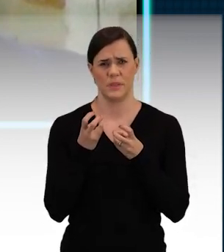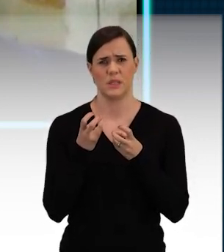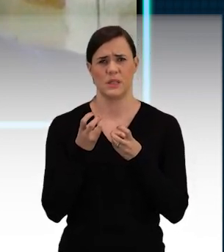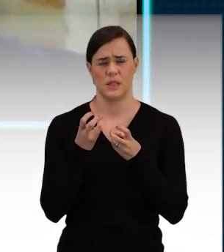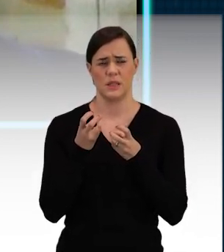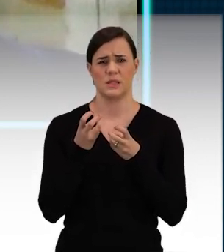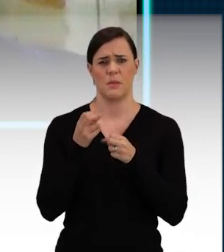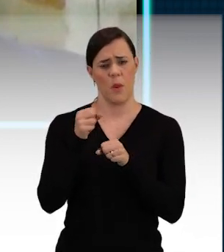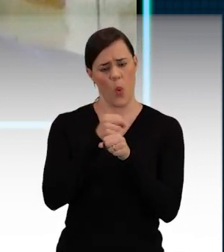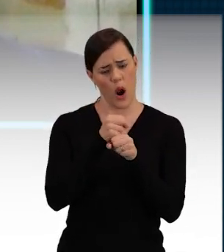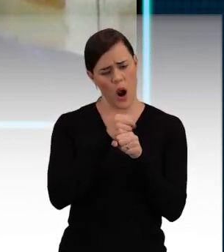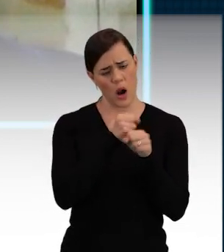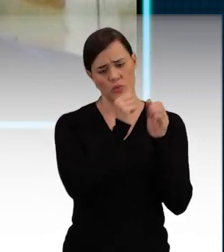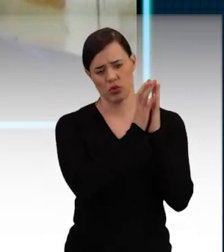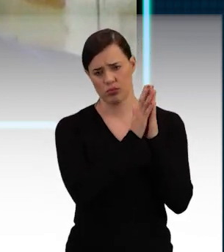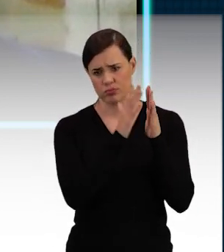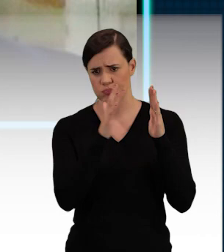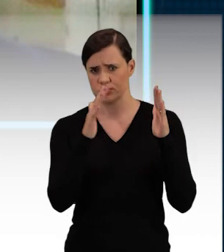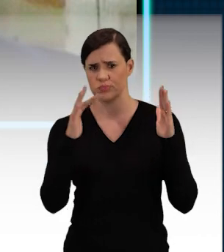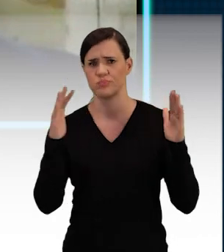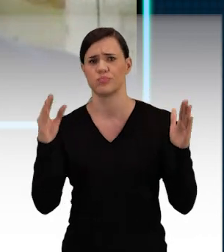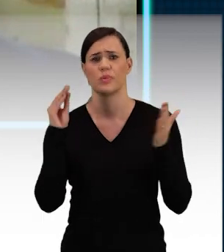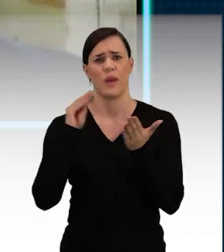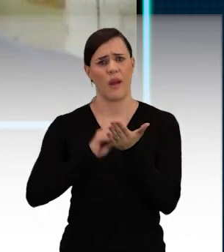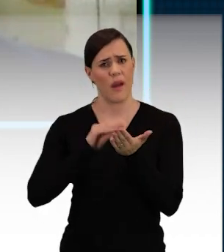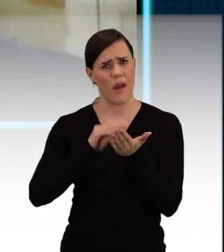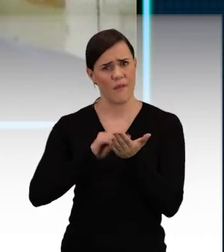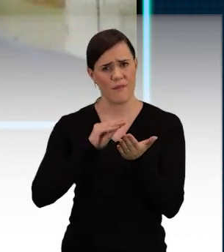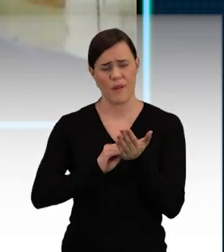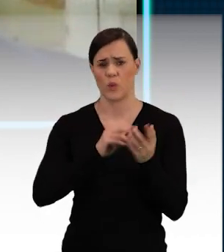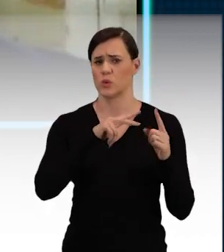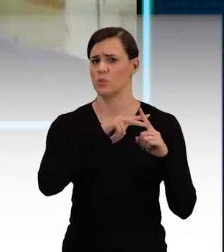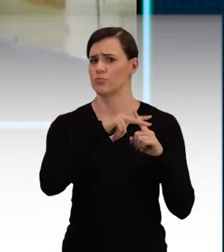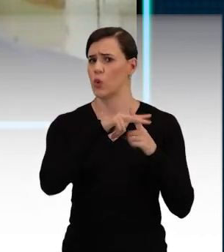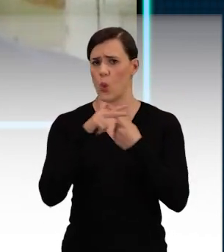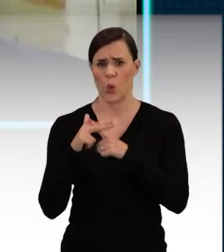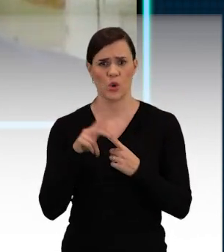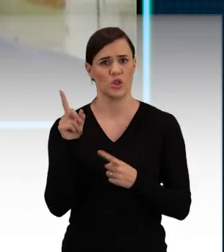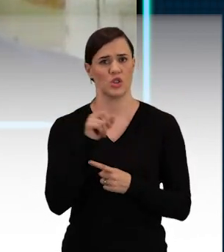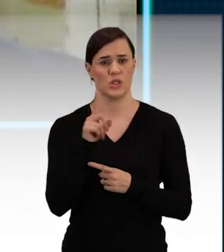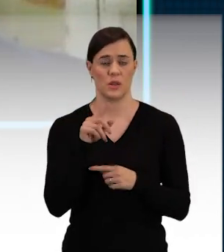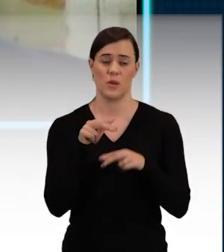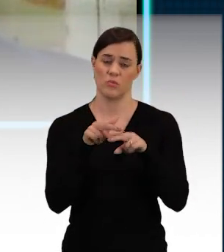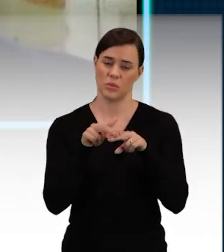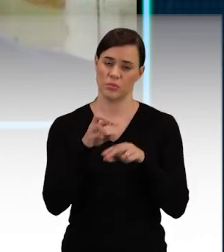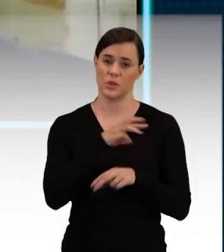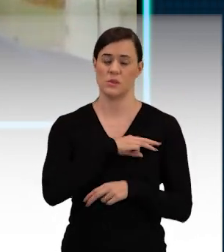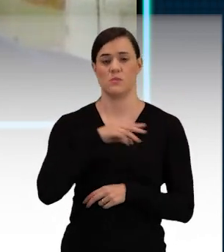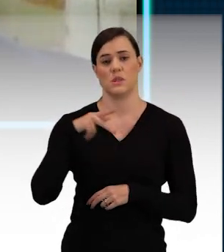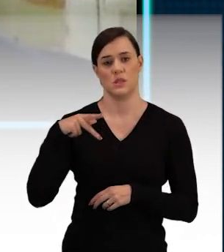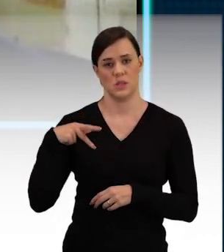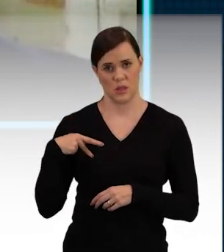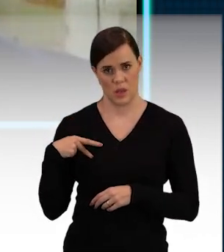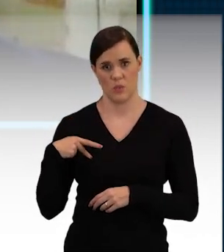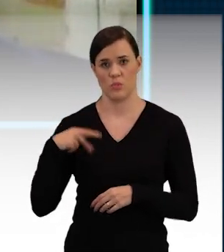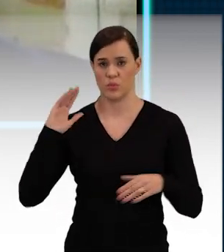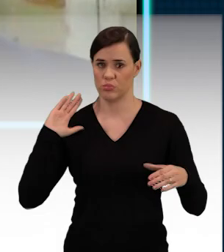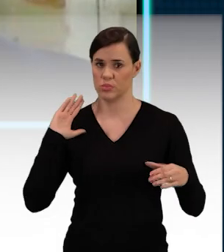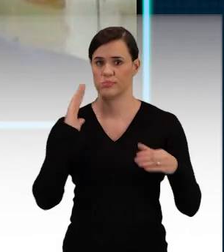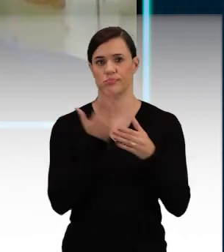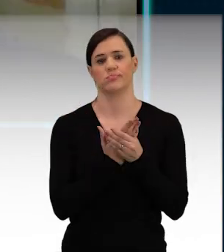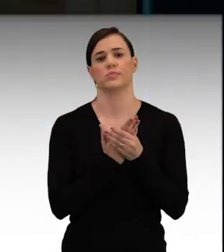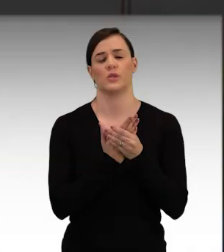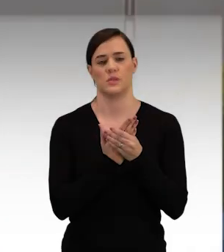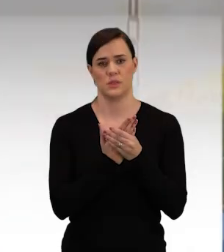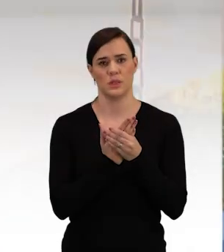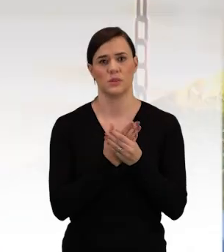que, ao longo dos anos, a irregularidade não foi corrigida, aí o Ministério Público decidiu por entrar com ação